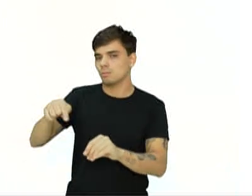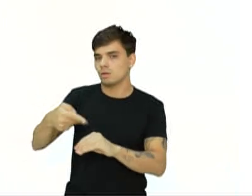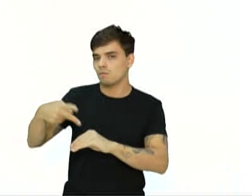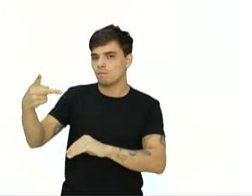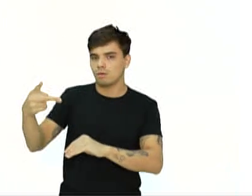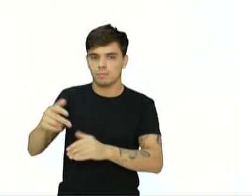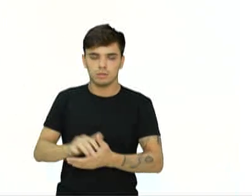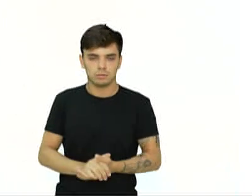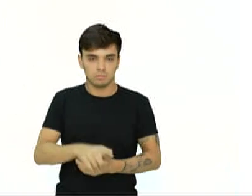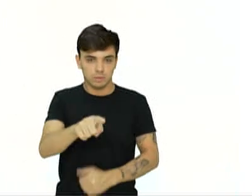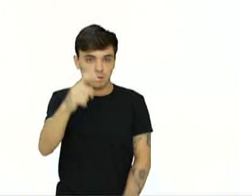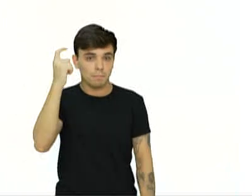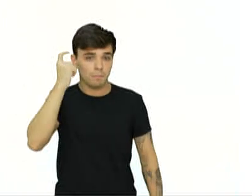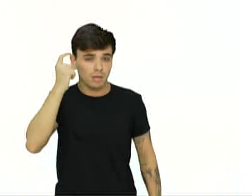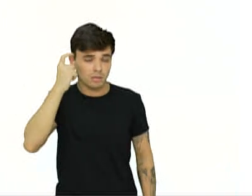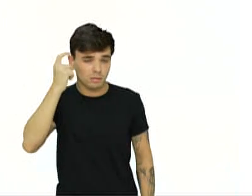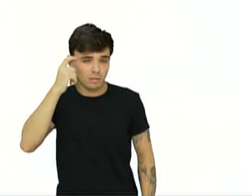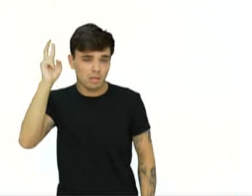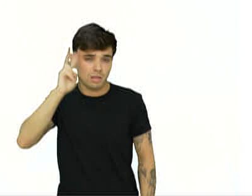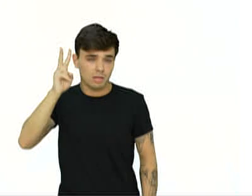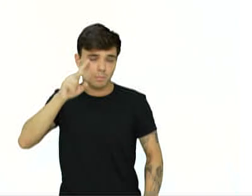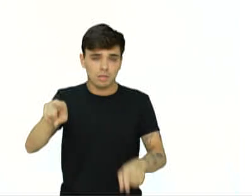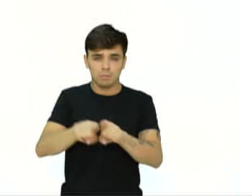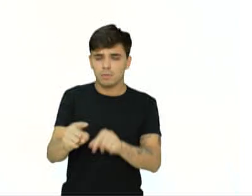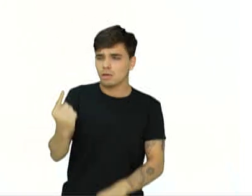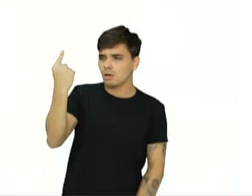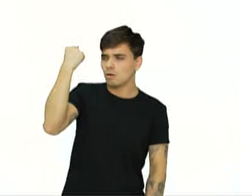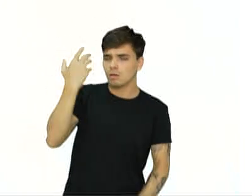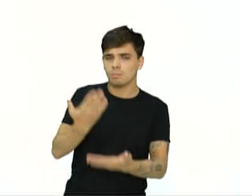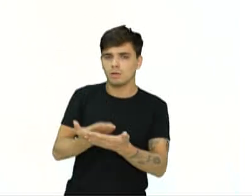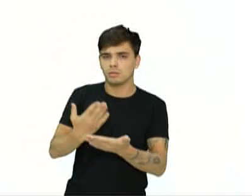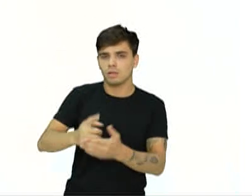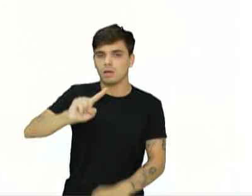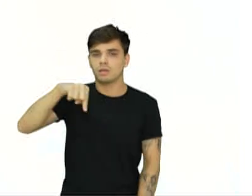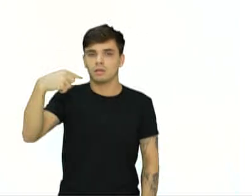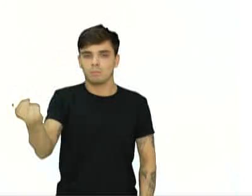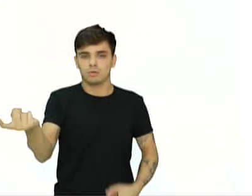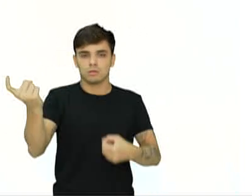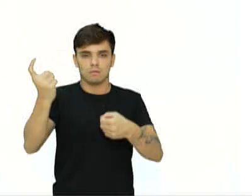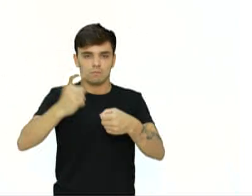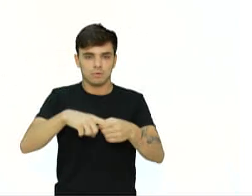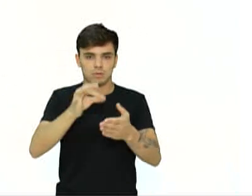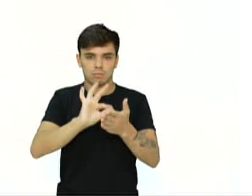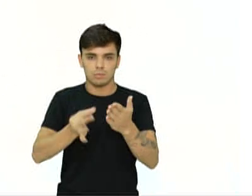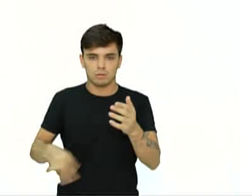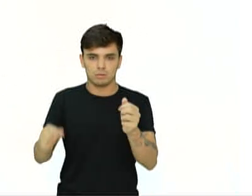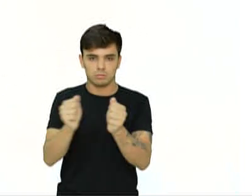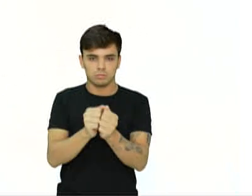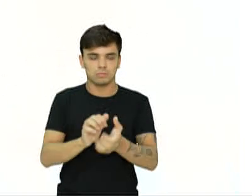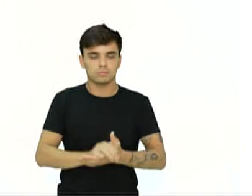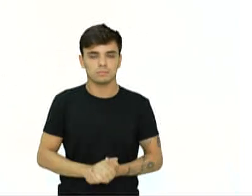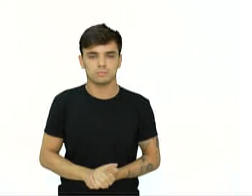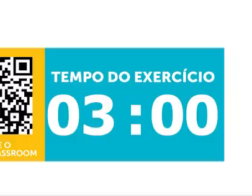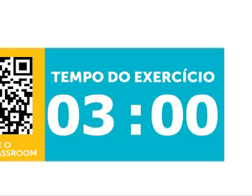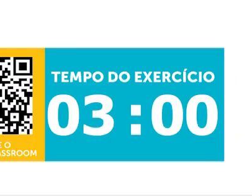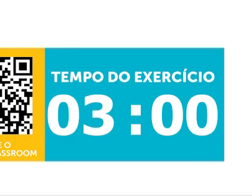estrangeiros. Pensem aí, relembrem as nossas aulas passadas e daqui a pouquinho a gente volta com a